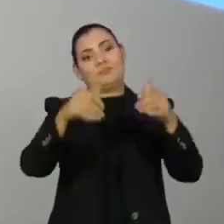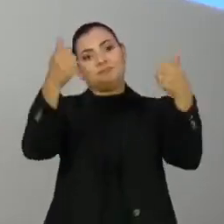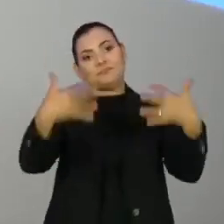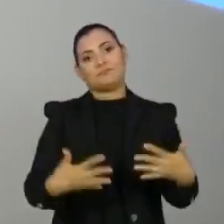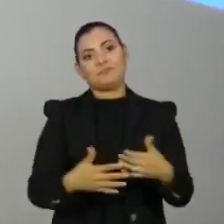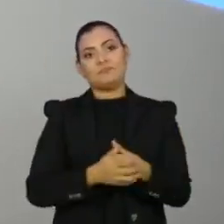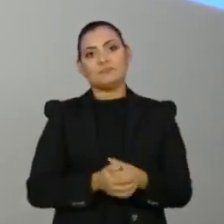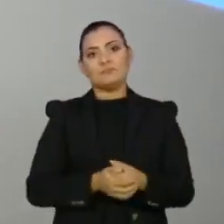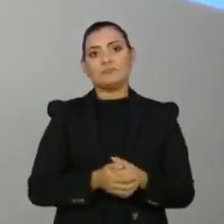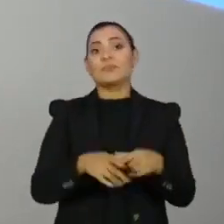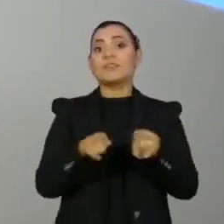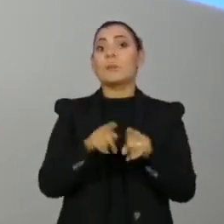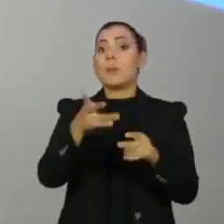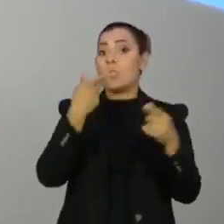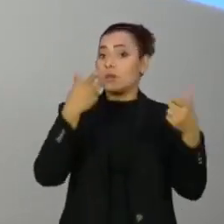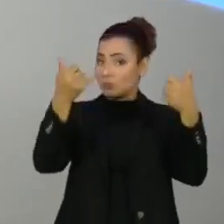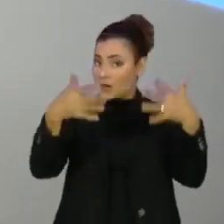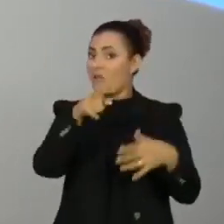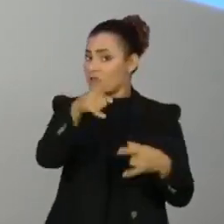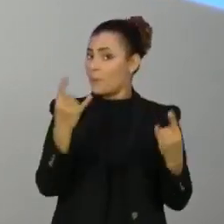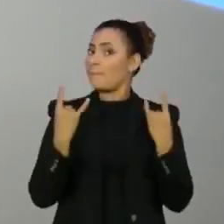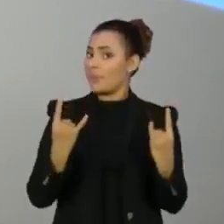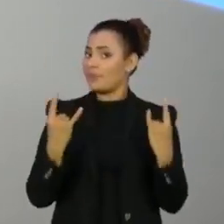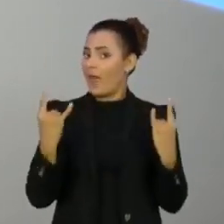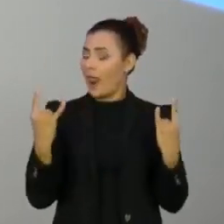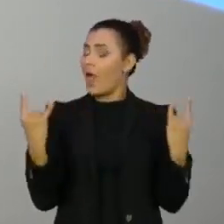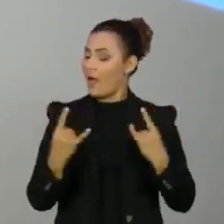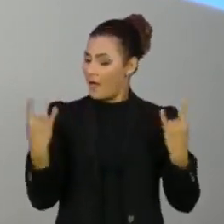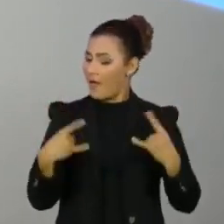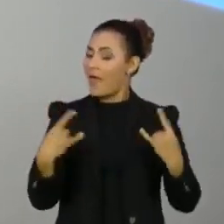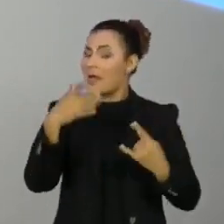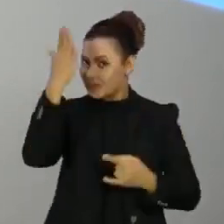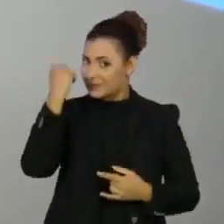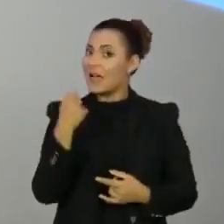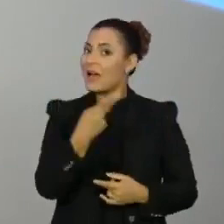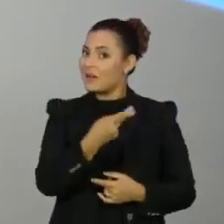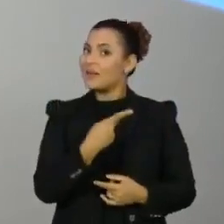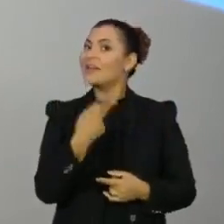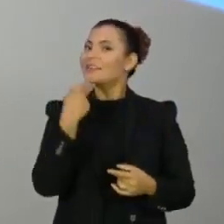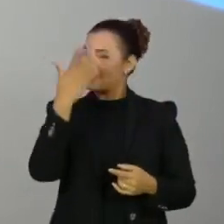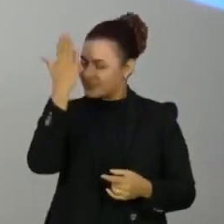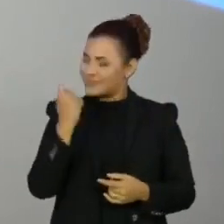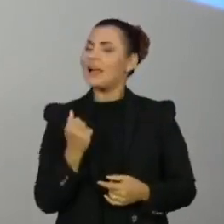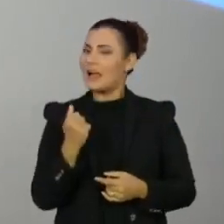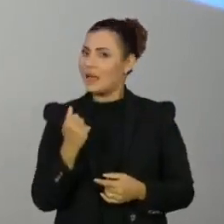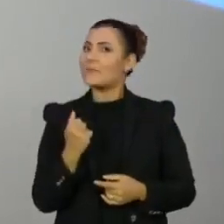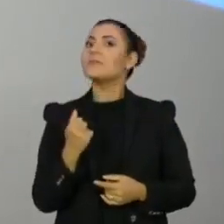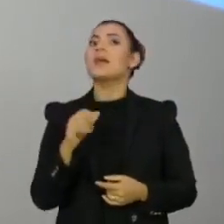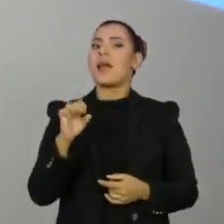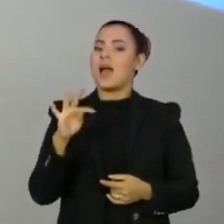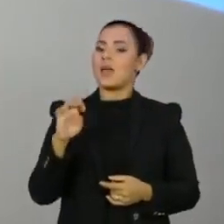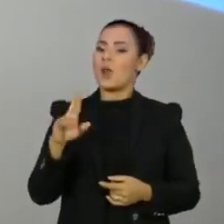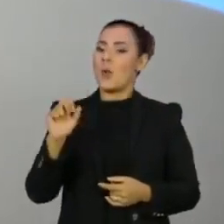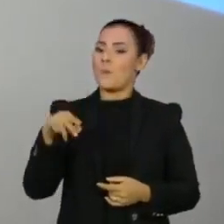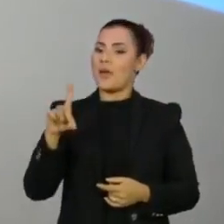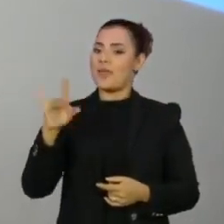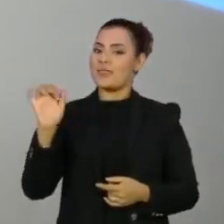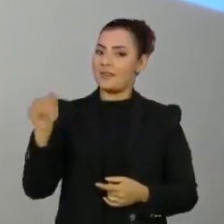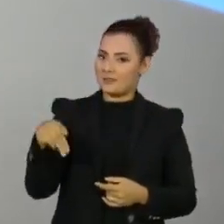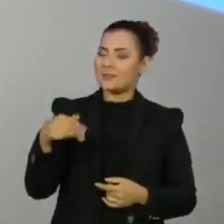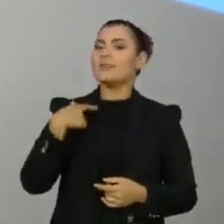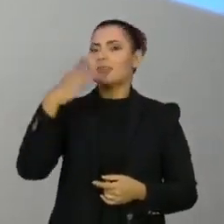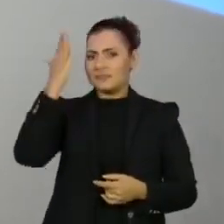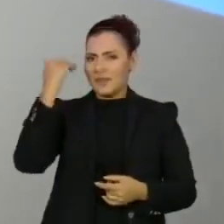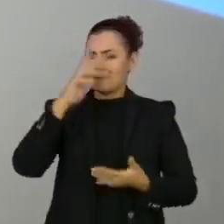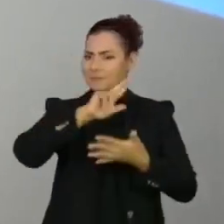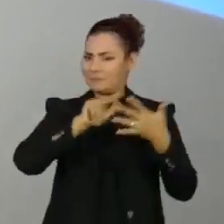Eu quero falar de você metaleira daqui a pouco, que você sabe que é a nossa paixão. A gente vai falar de Black Sabbath, né, de Iron Maiden. Mas